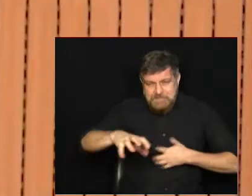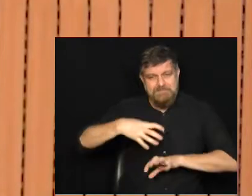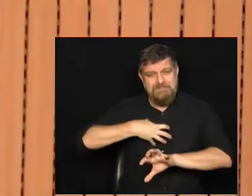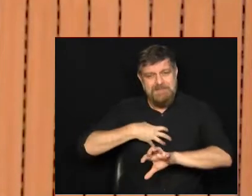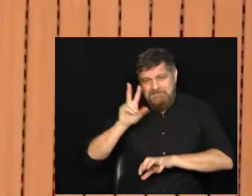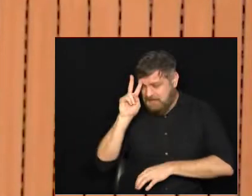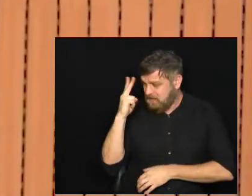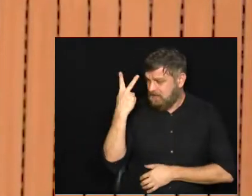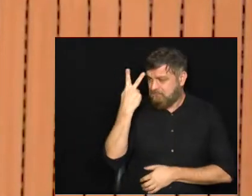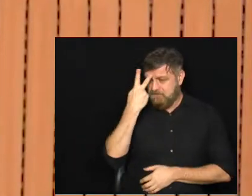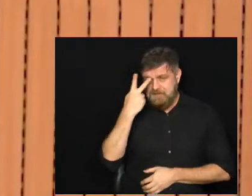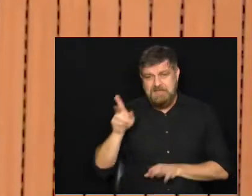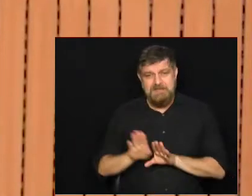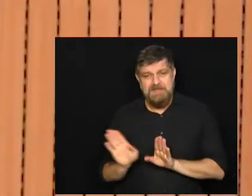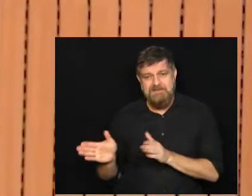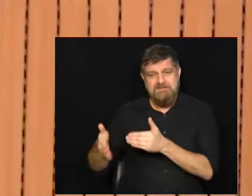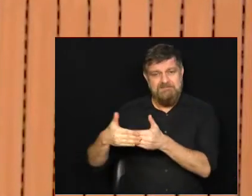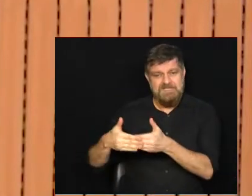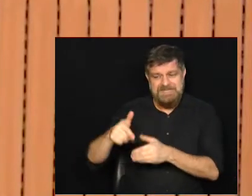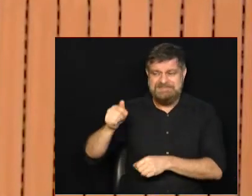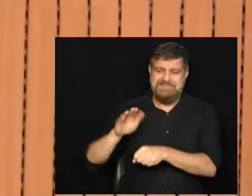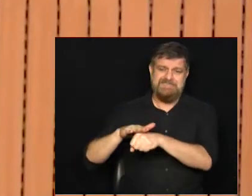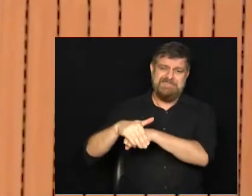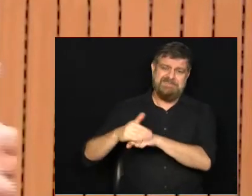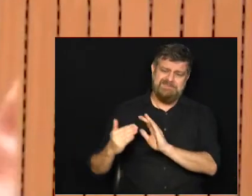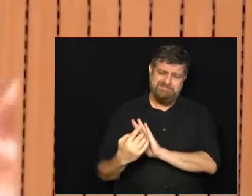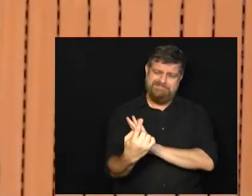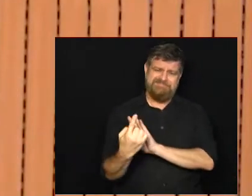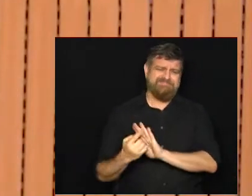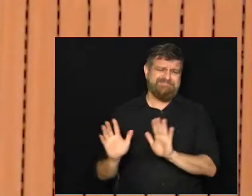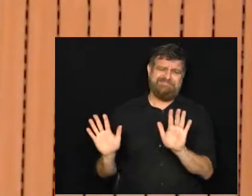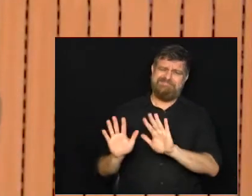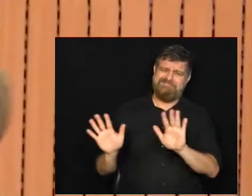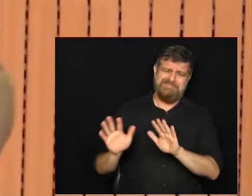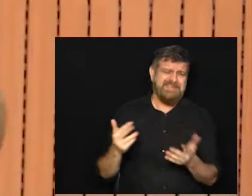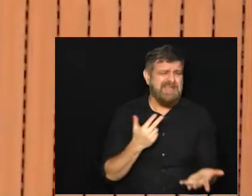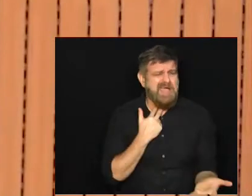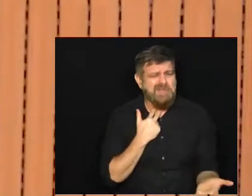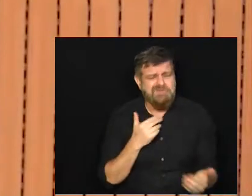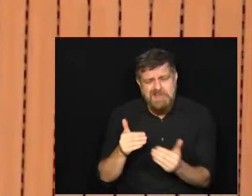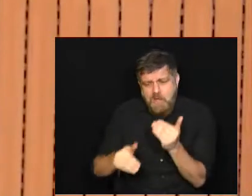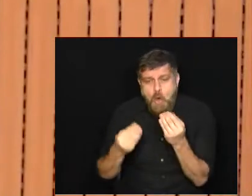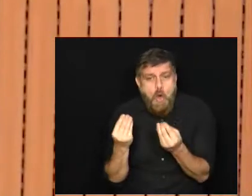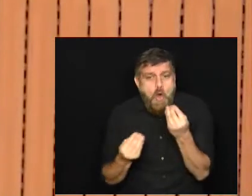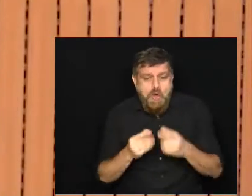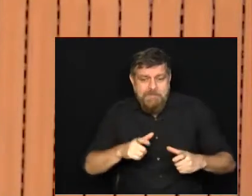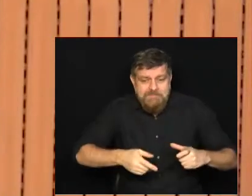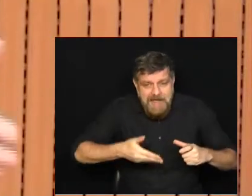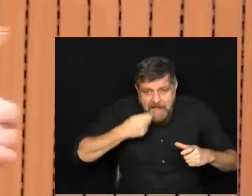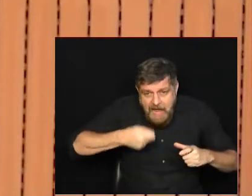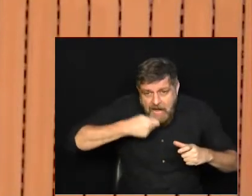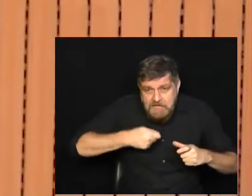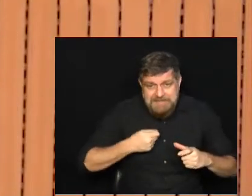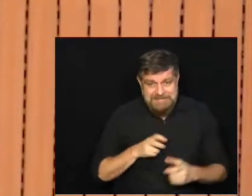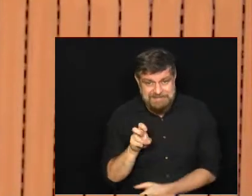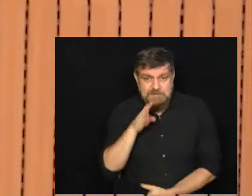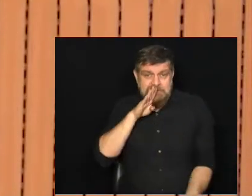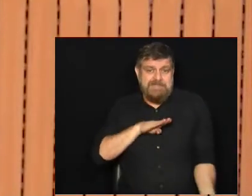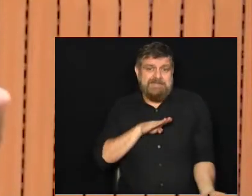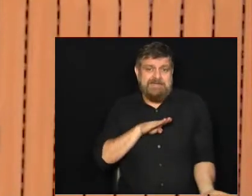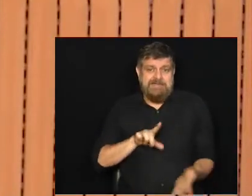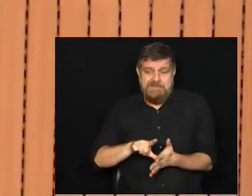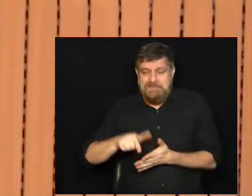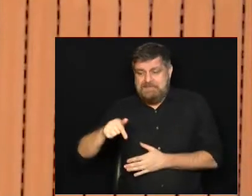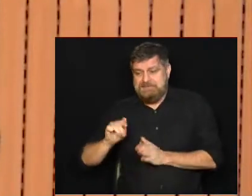essa questão de fechamento às 19 horas. Não tem cabimento, a pessoa vai jantar, ele não vai jantar às 5 horas e 19 horas vai estar em